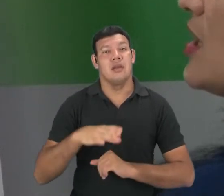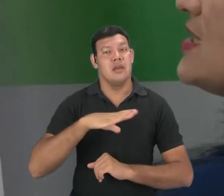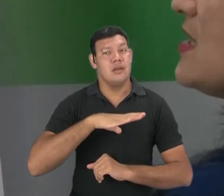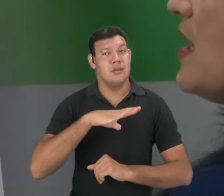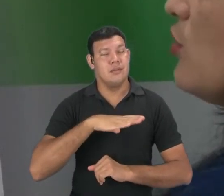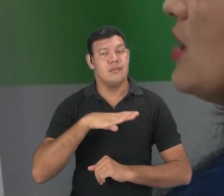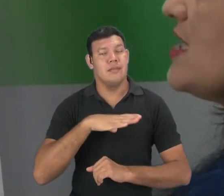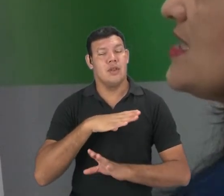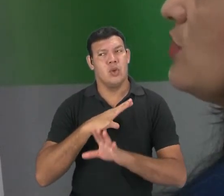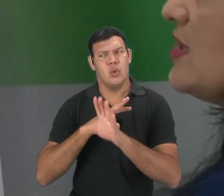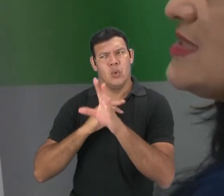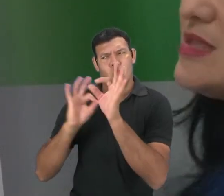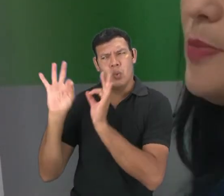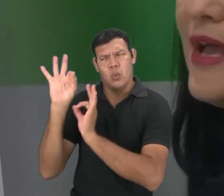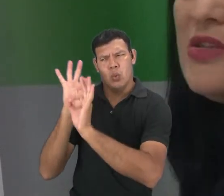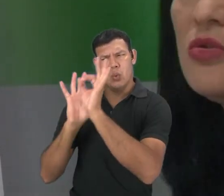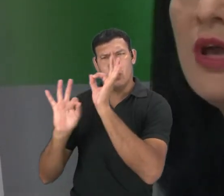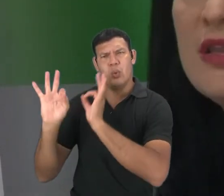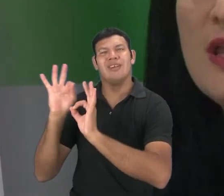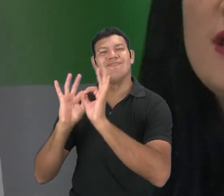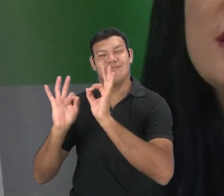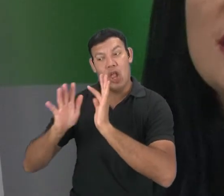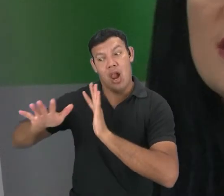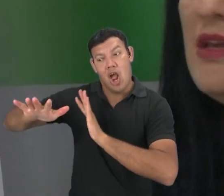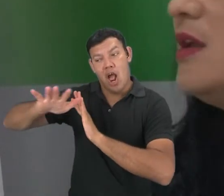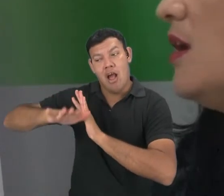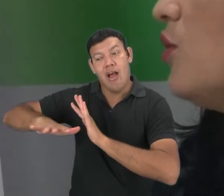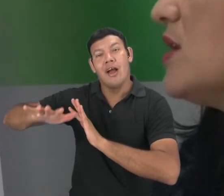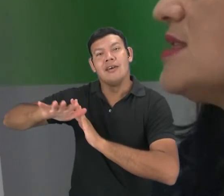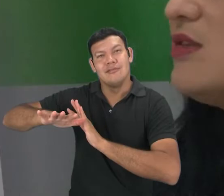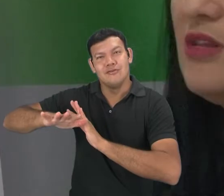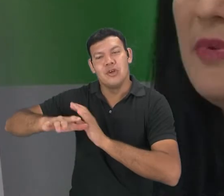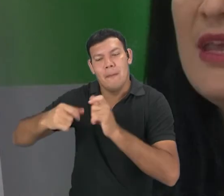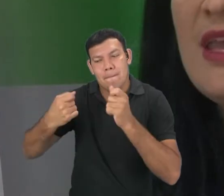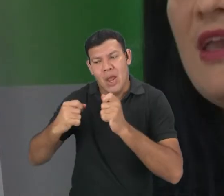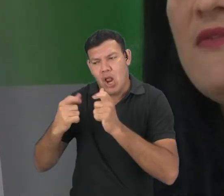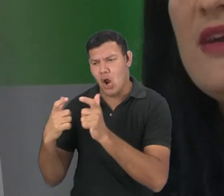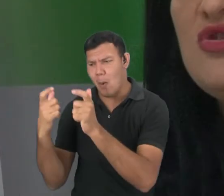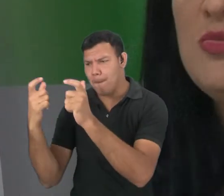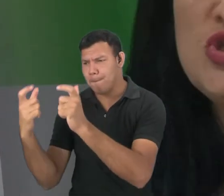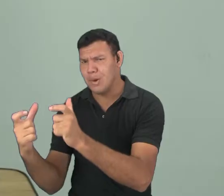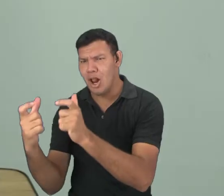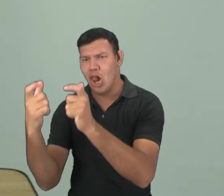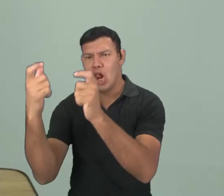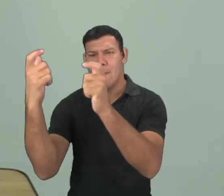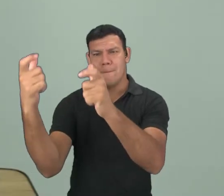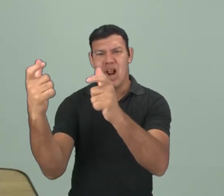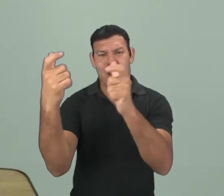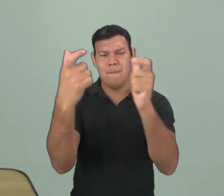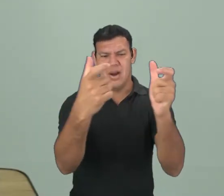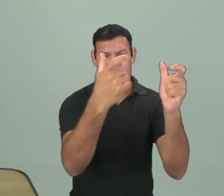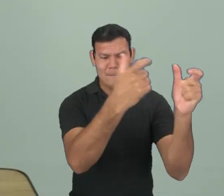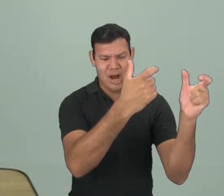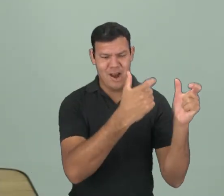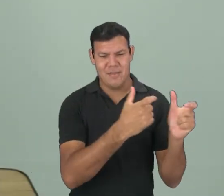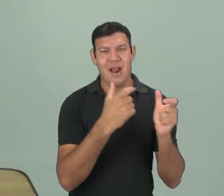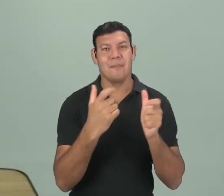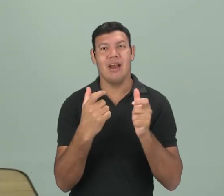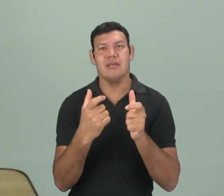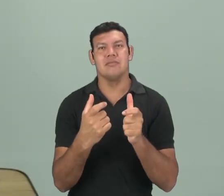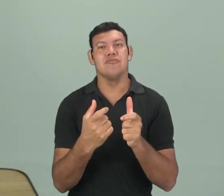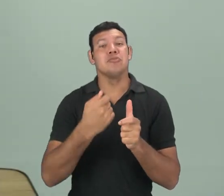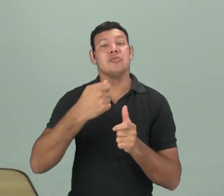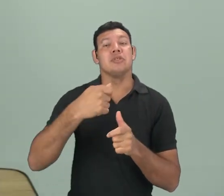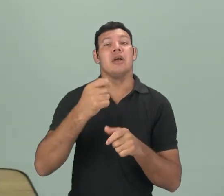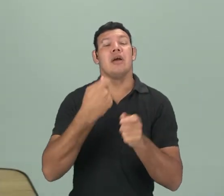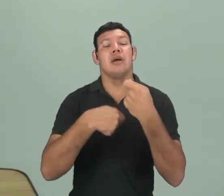quando é organizado esse espaço, tem que ter organizado também quem vai administrar, né? Tem, no caso, quem